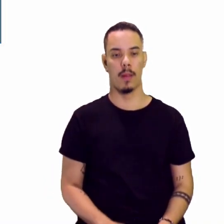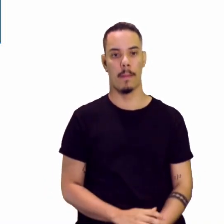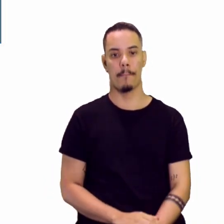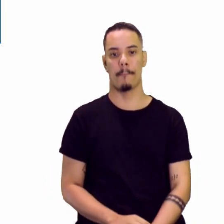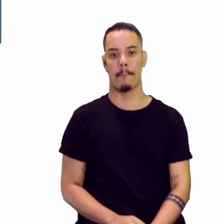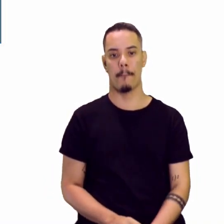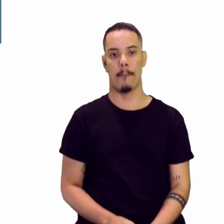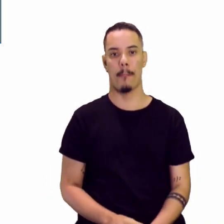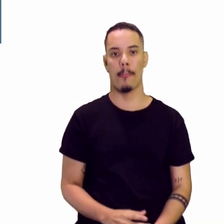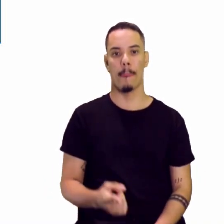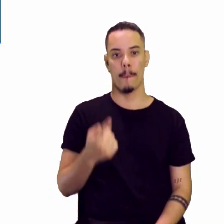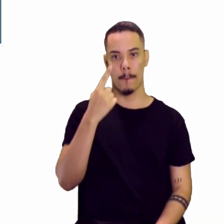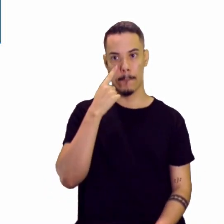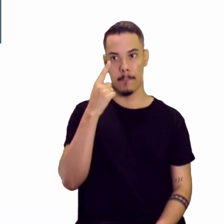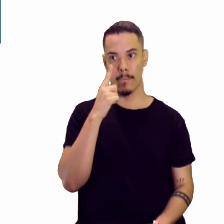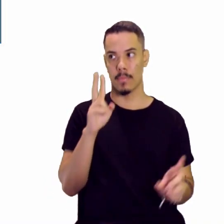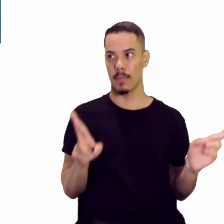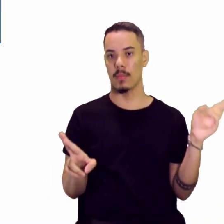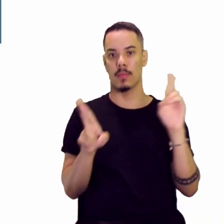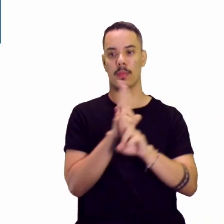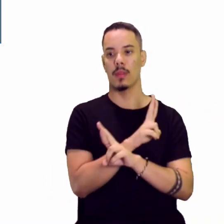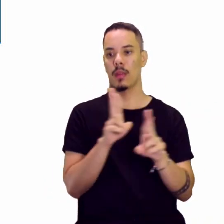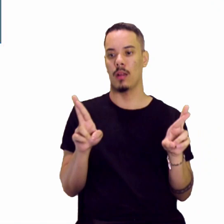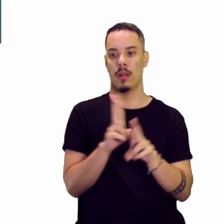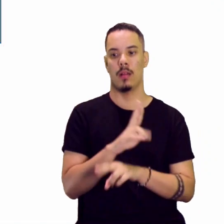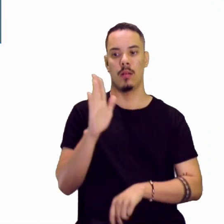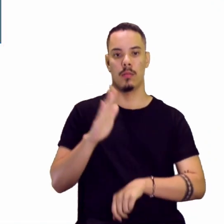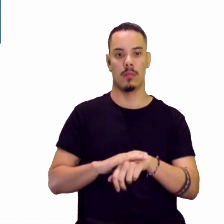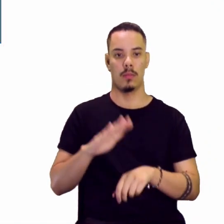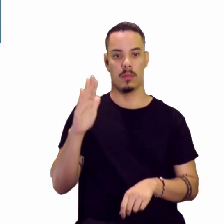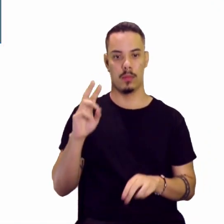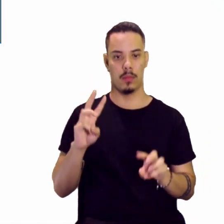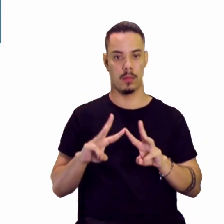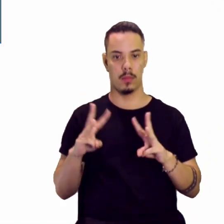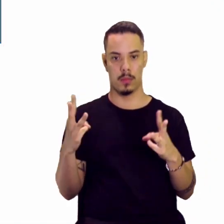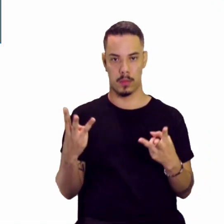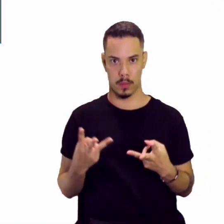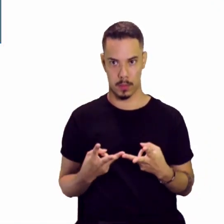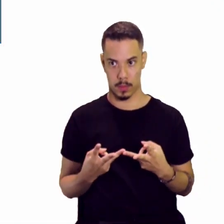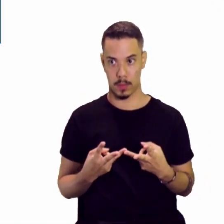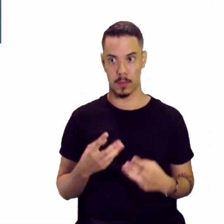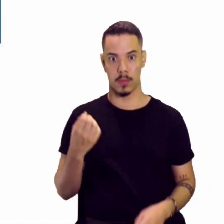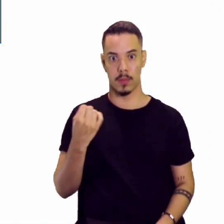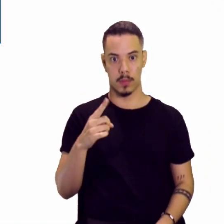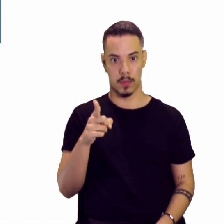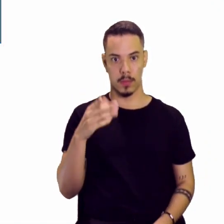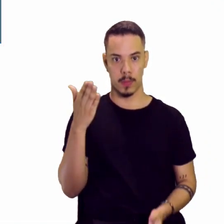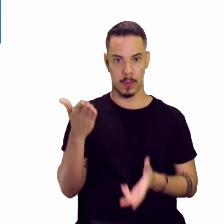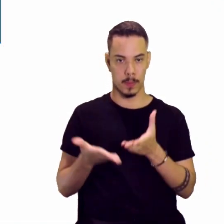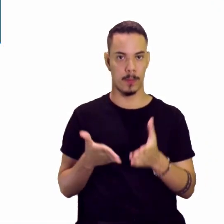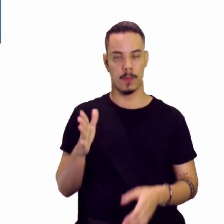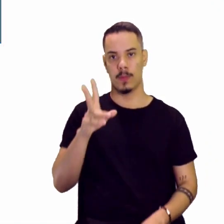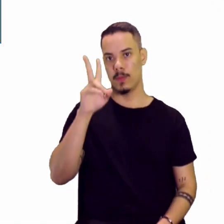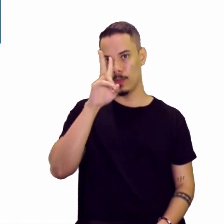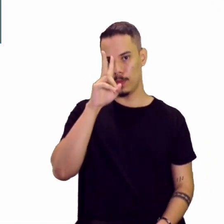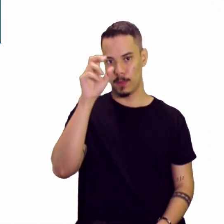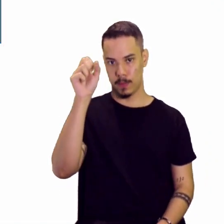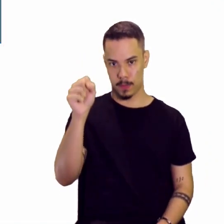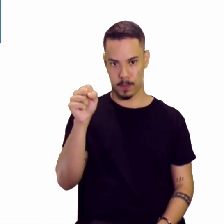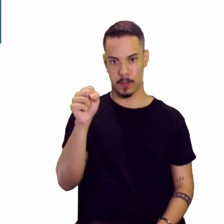podemos ver a relação, né, Décio, que quanto maior a massa, se você aplica uma certa